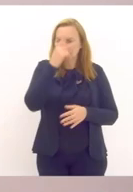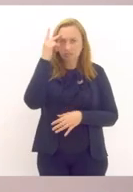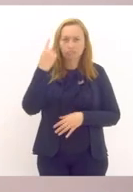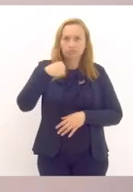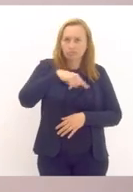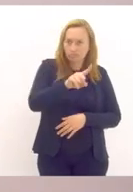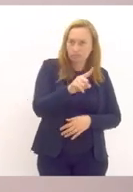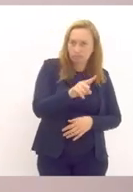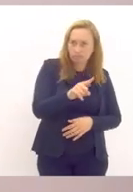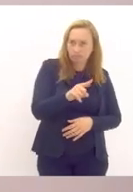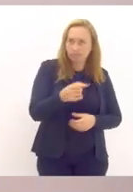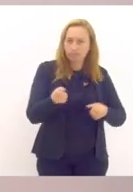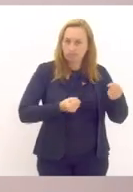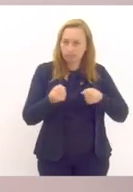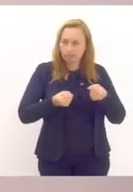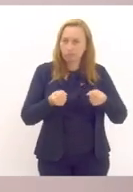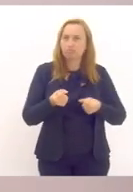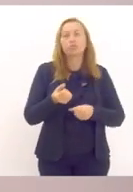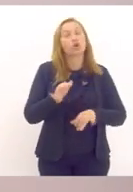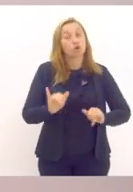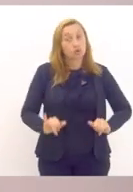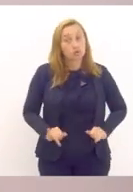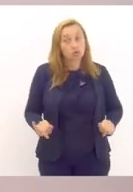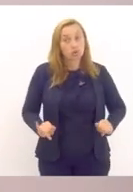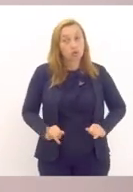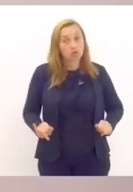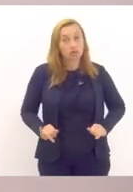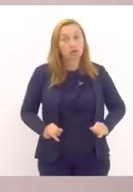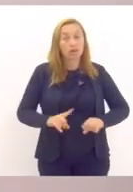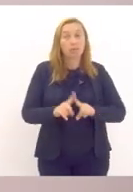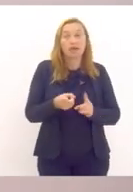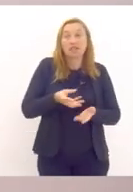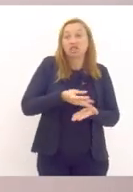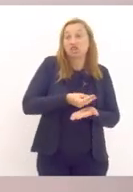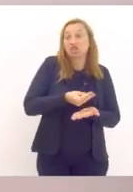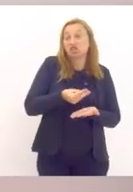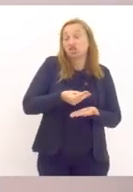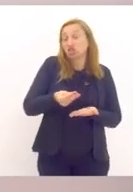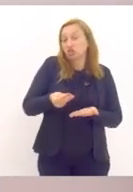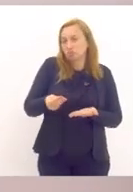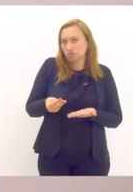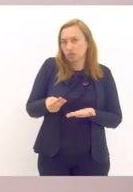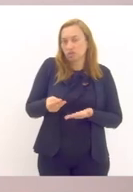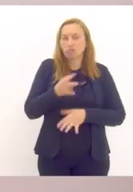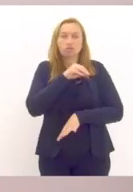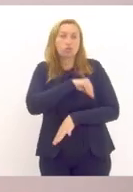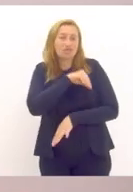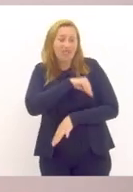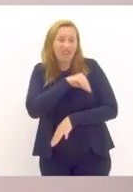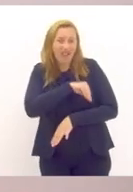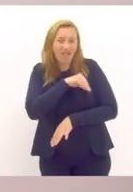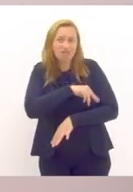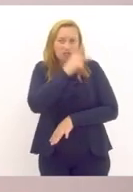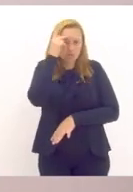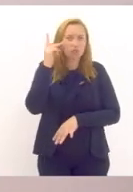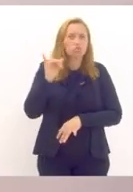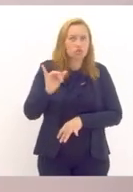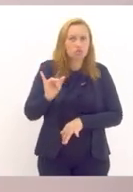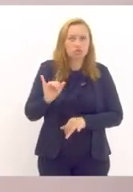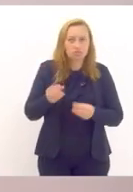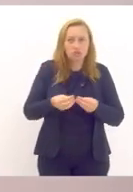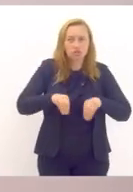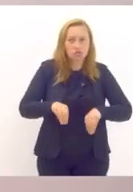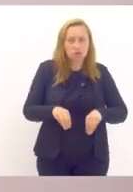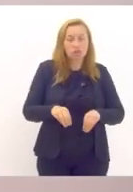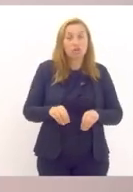bomba sofre. Mas do ponto de distribuição de renda e como isso afeta a vida das pessoas, certamente nós fomos